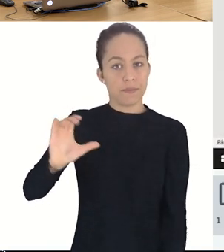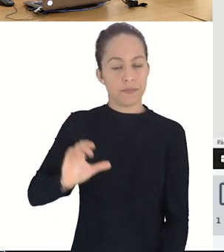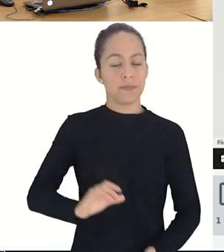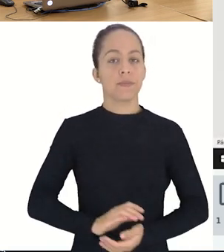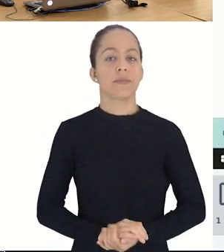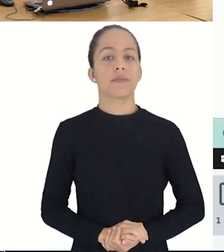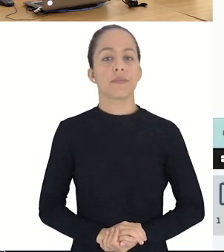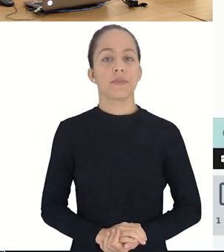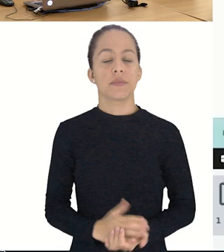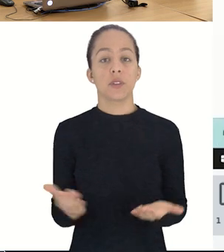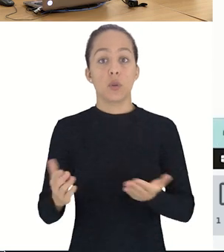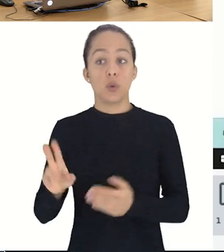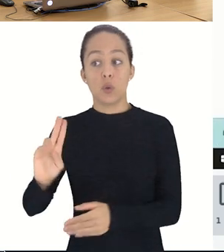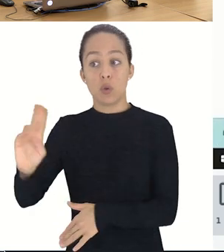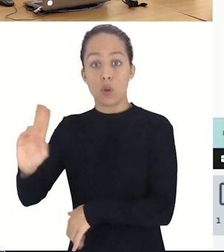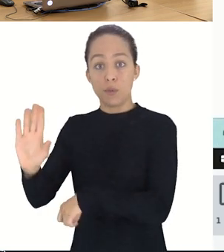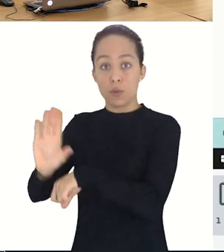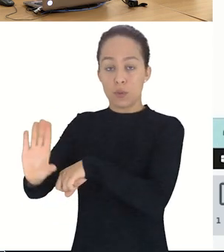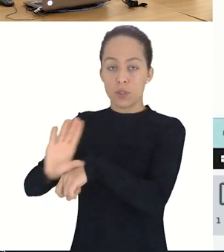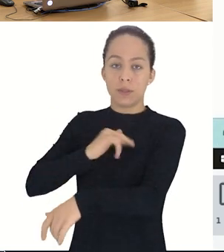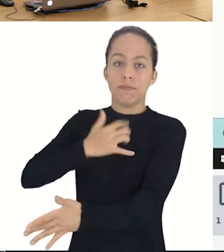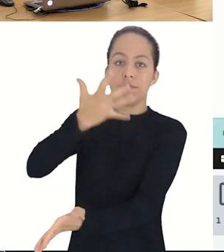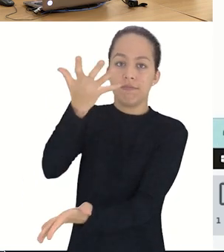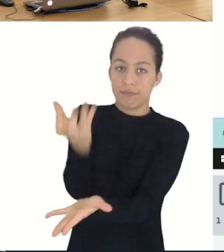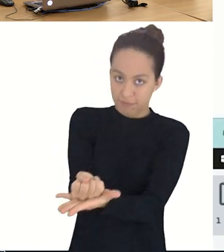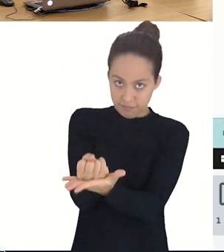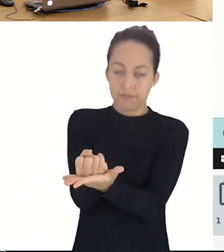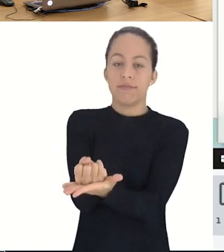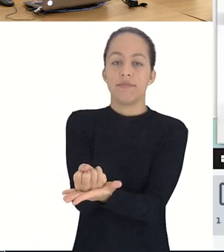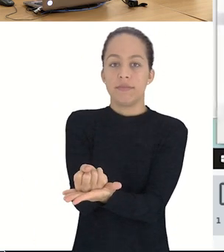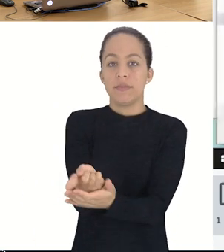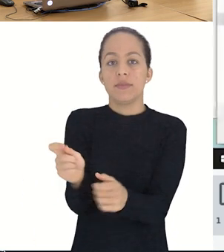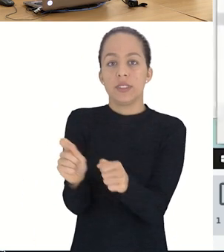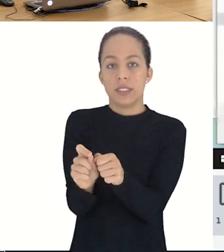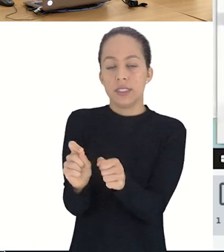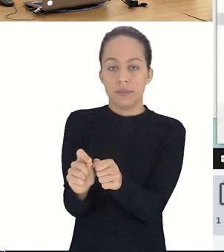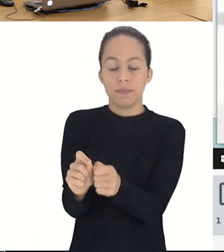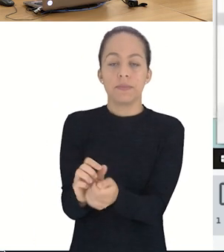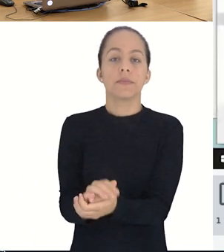Então, já vou salvar o nome do curso.